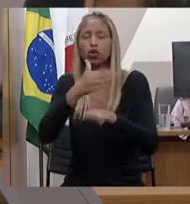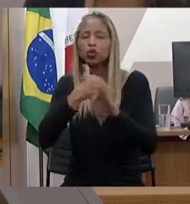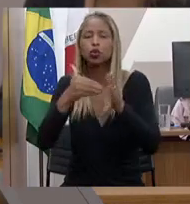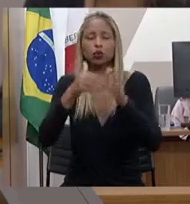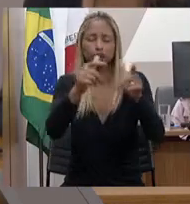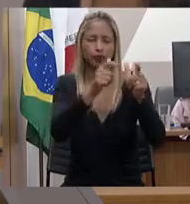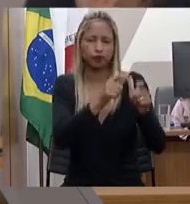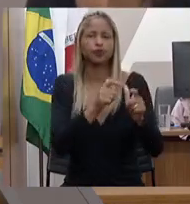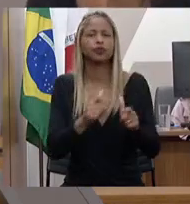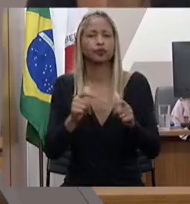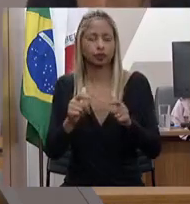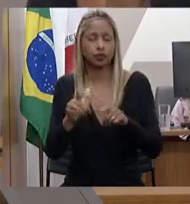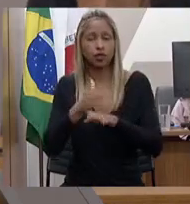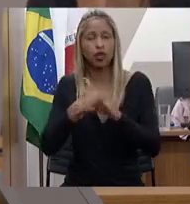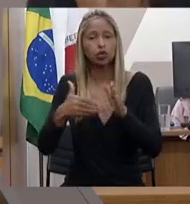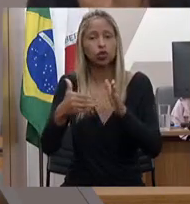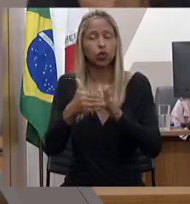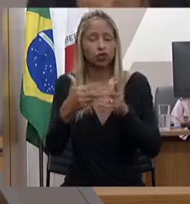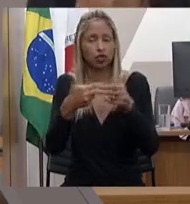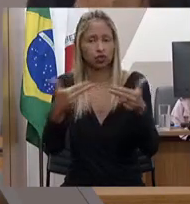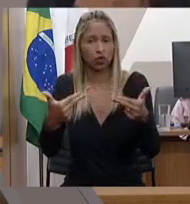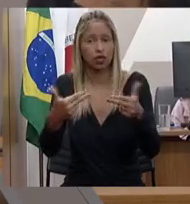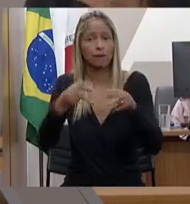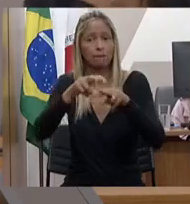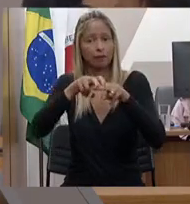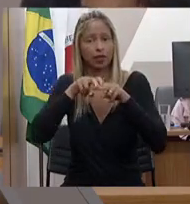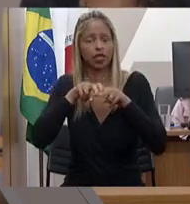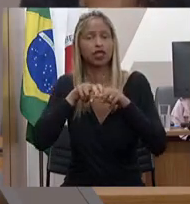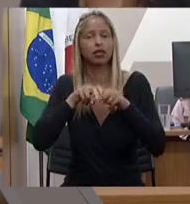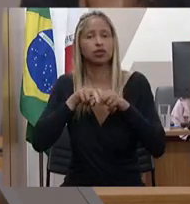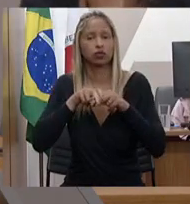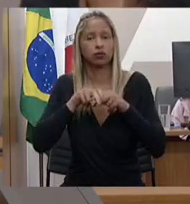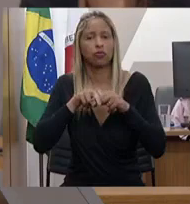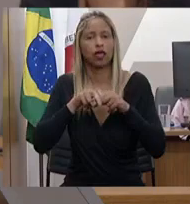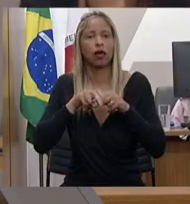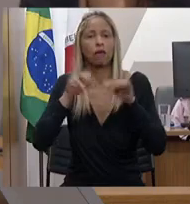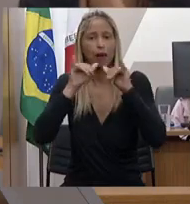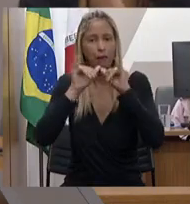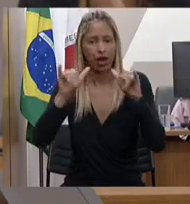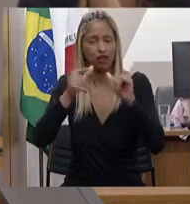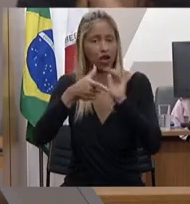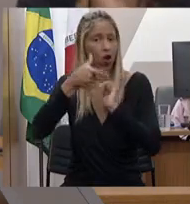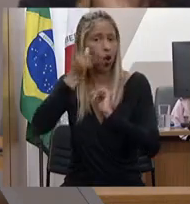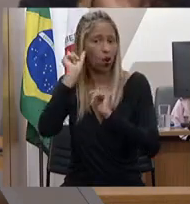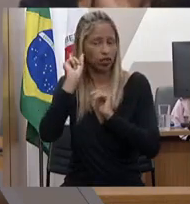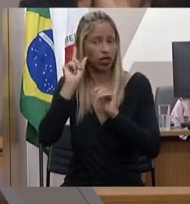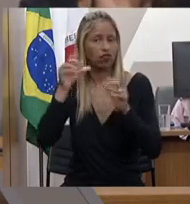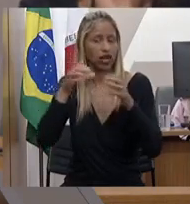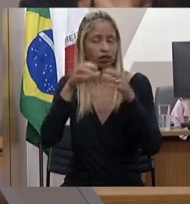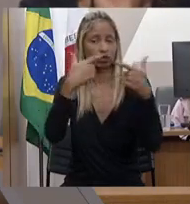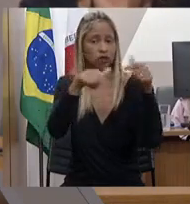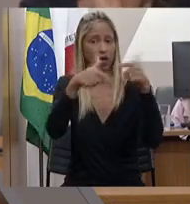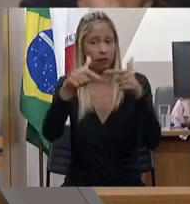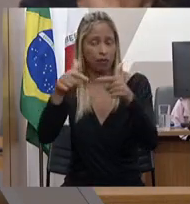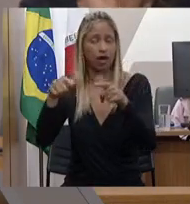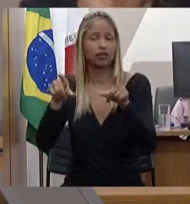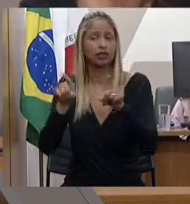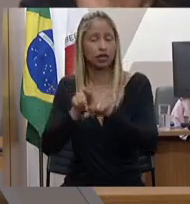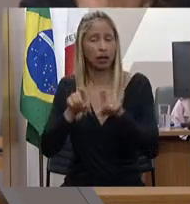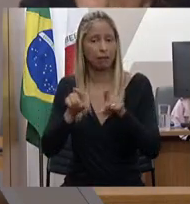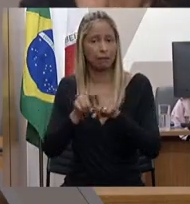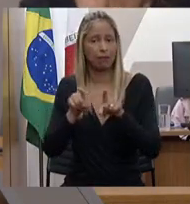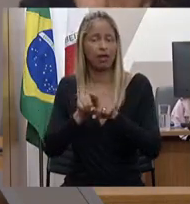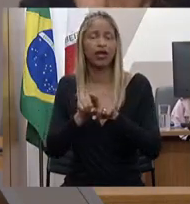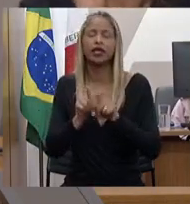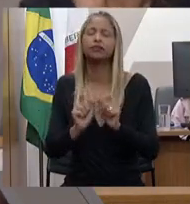todos os lugares em todos em todas as para isso eu termino dizendo uma palavra que eu falei ontem na comissão do trabalho também na questão